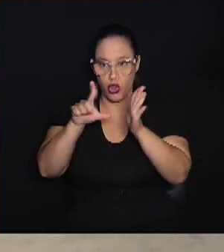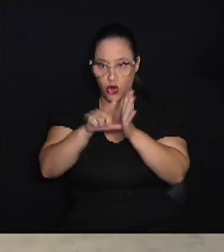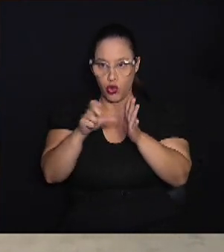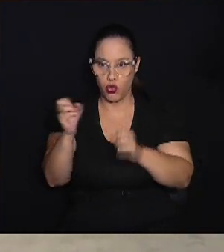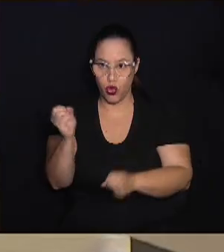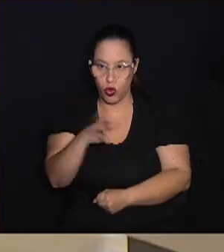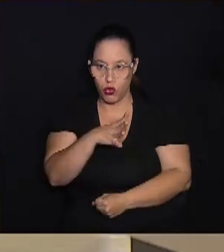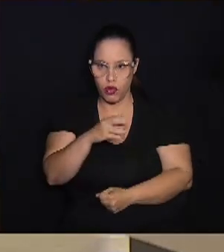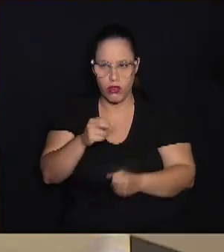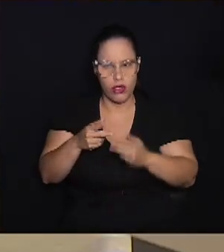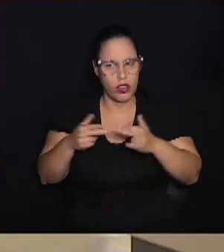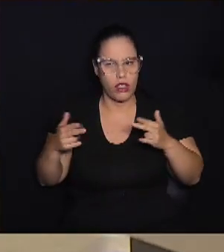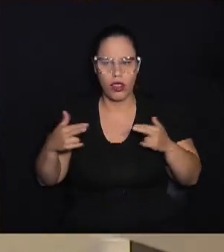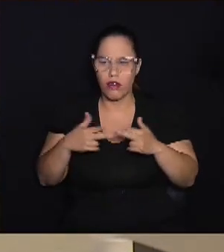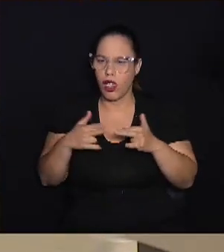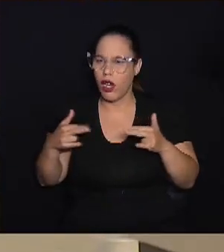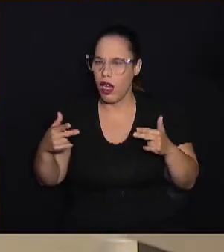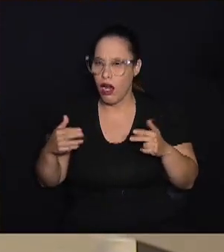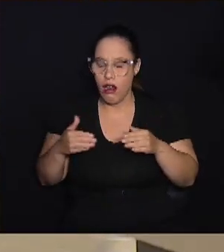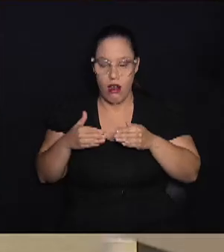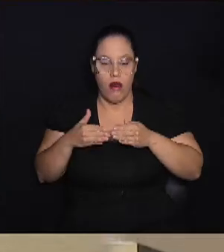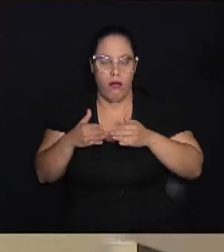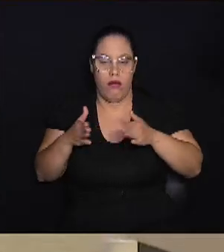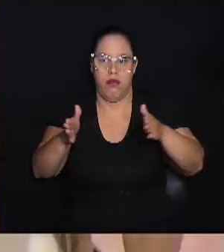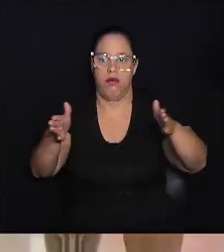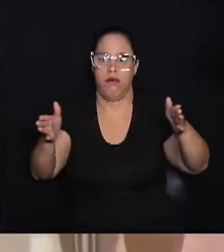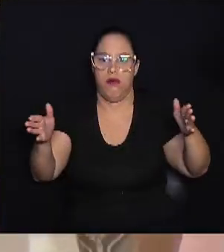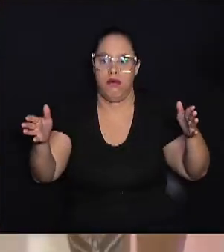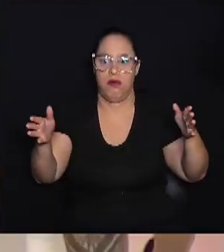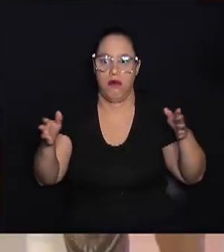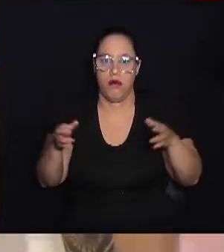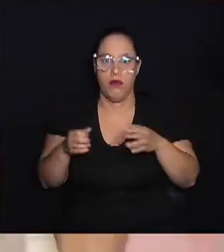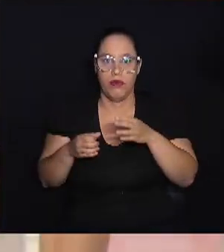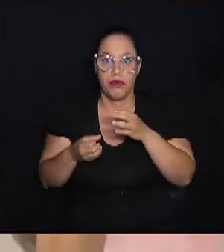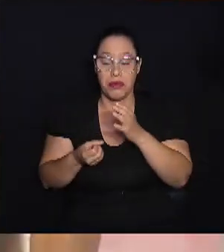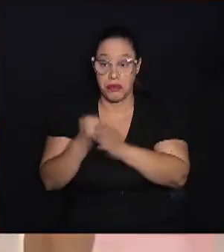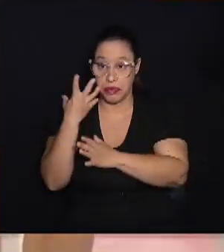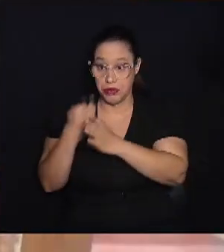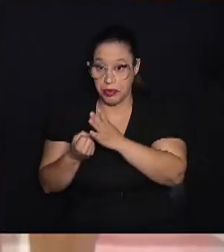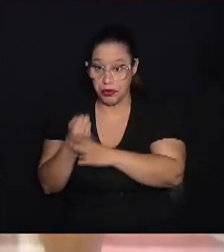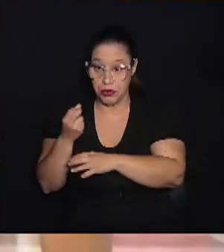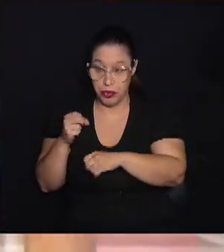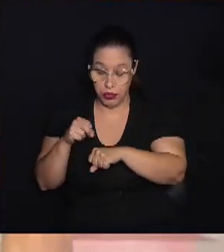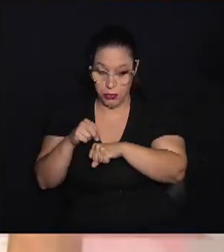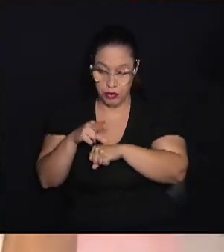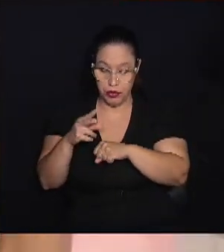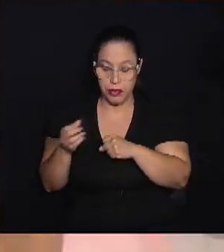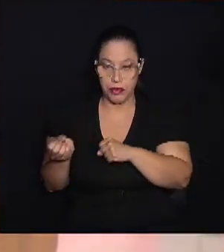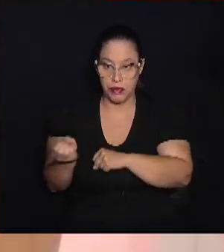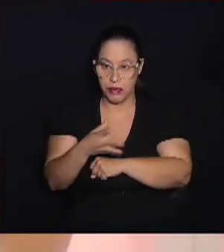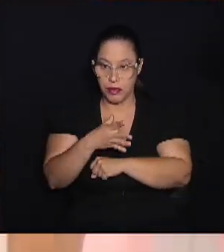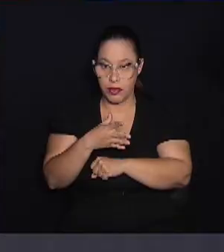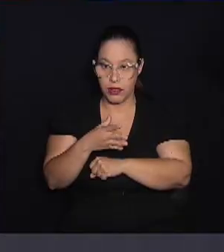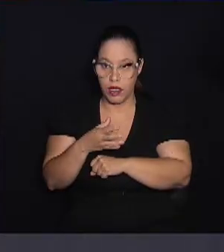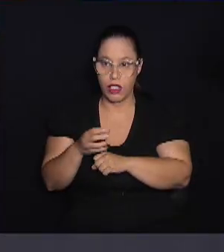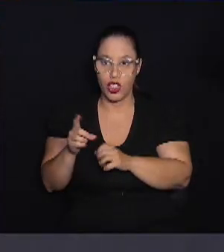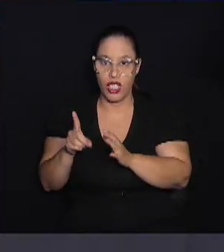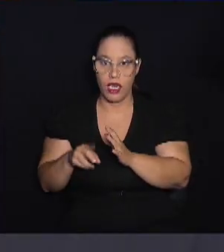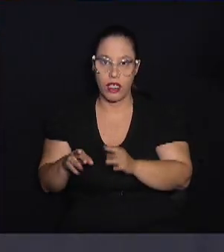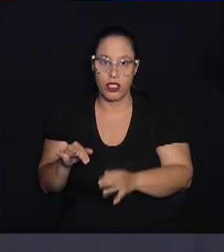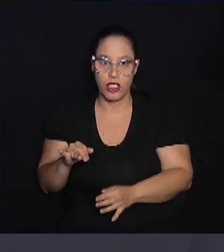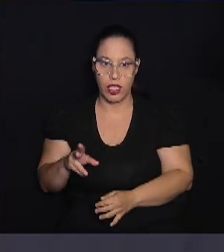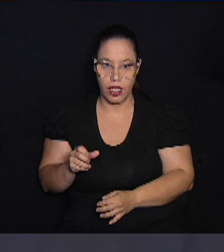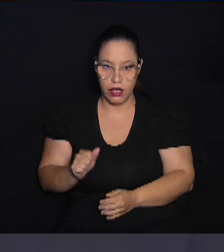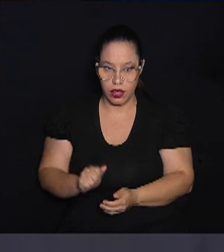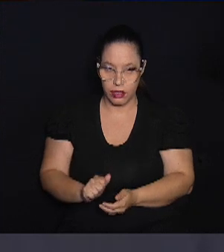diversos segmentos. E com essa expansão, a perspectiva é a criação de novas vagas de trabalho, diretas e indiretas. A gente